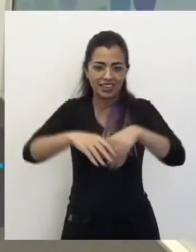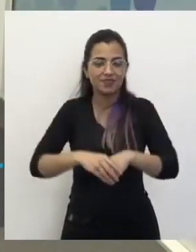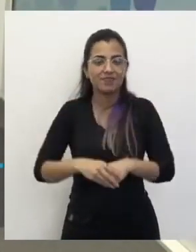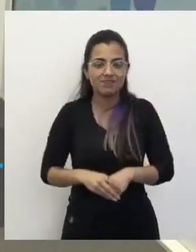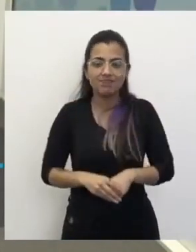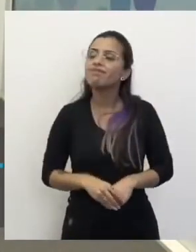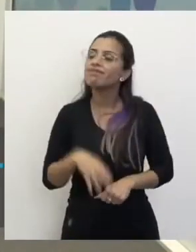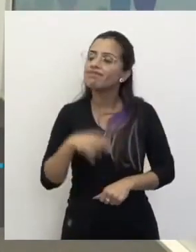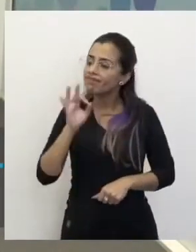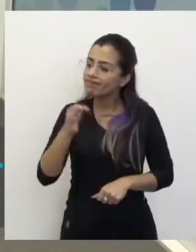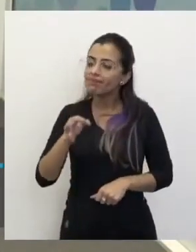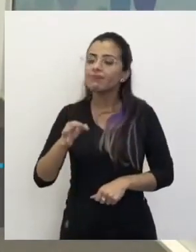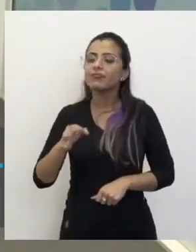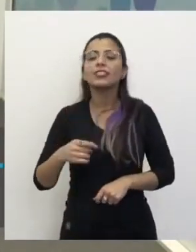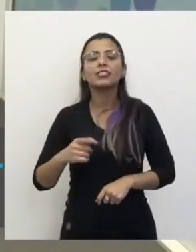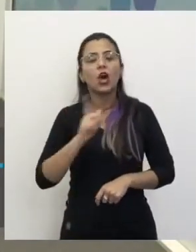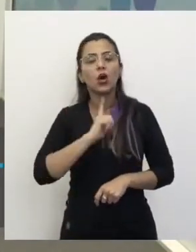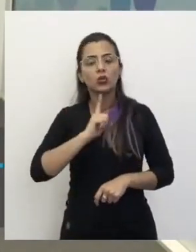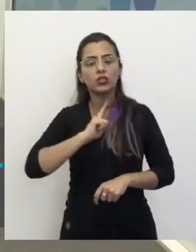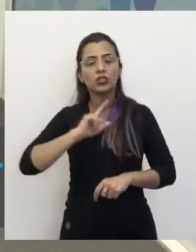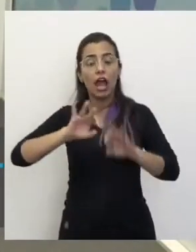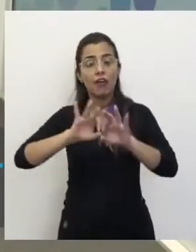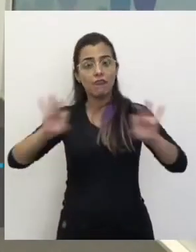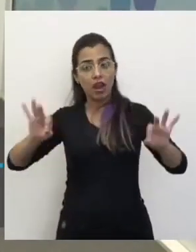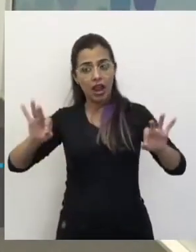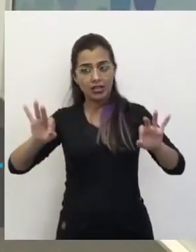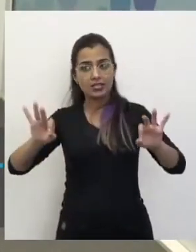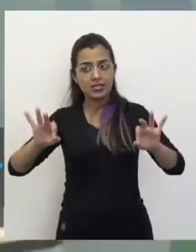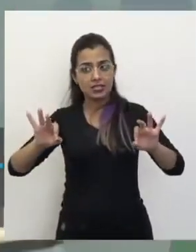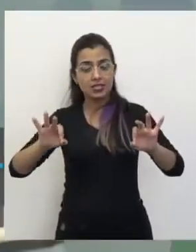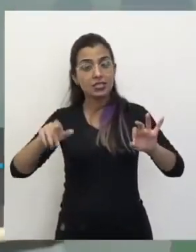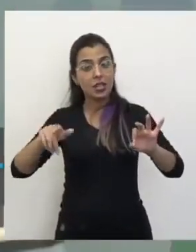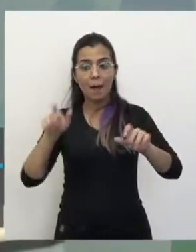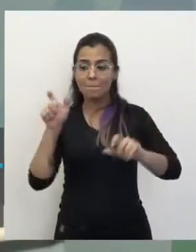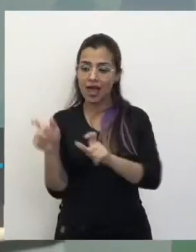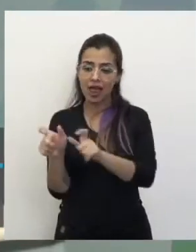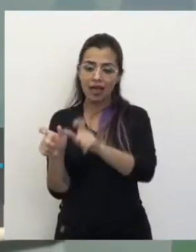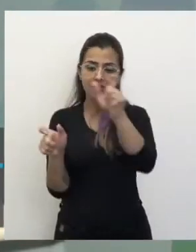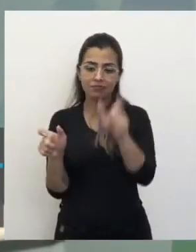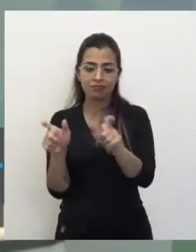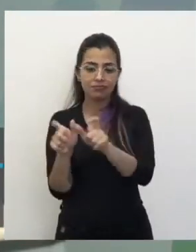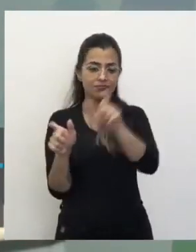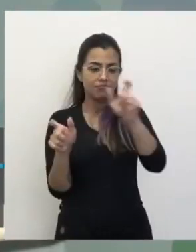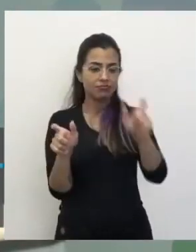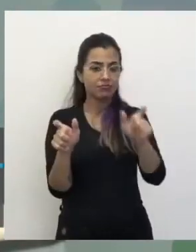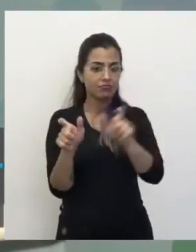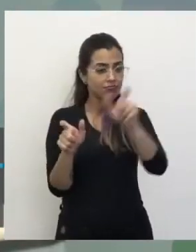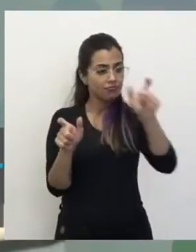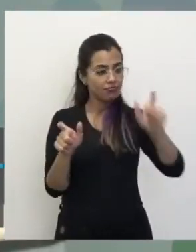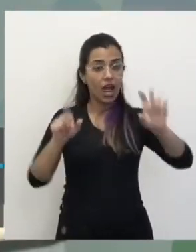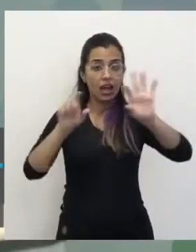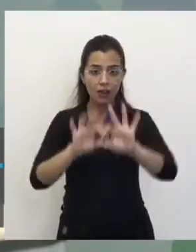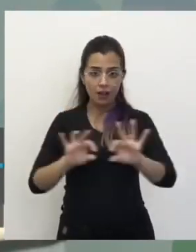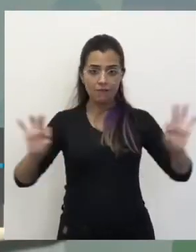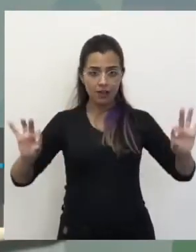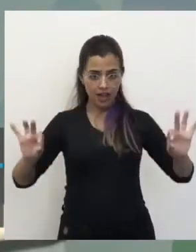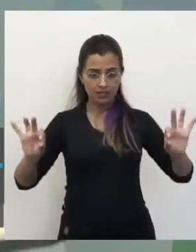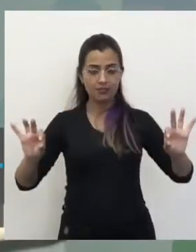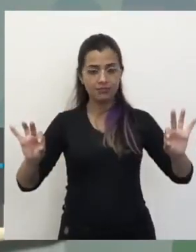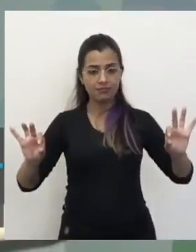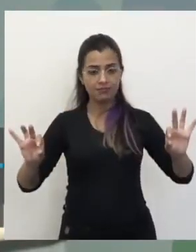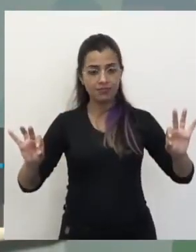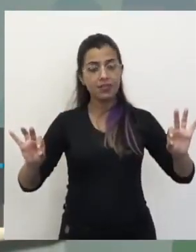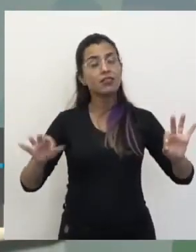né? Então você tem o quê? Vamos lá, para construir uma frase, uma oração. Você é uma palavra atrás de outra palavra, organizada a partir desses articuladores. E aí